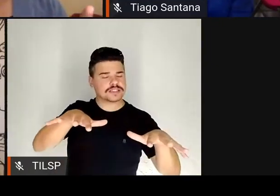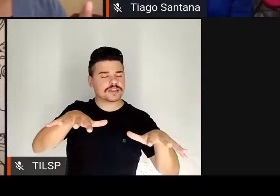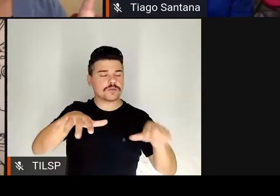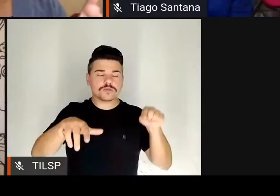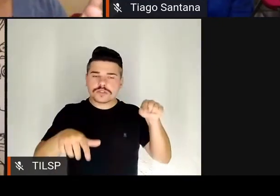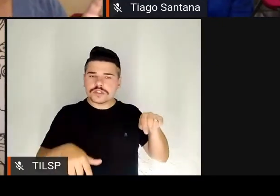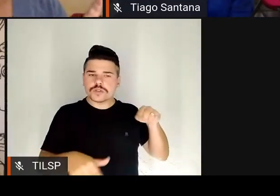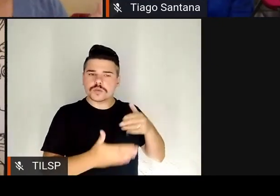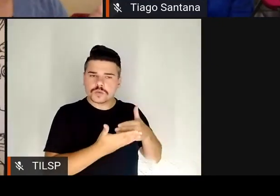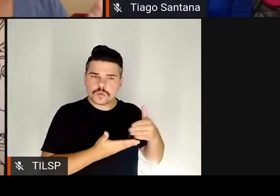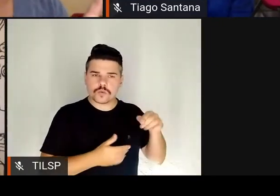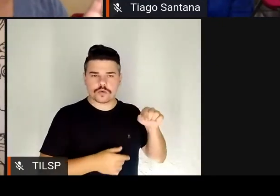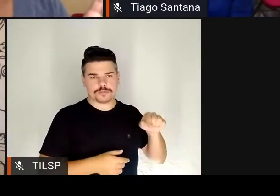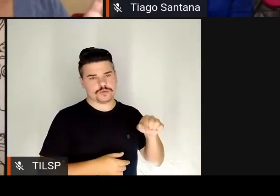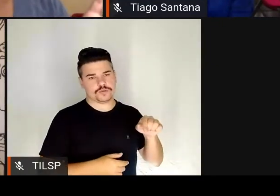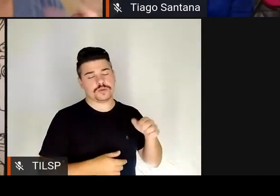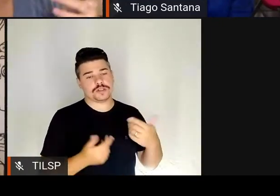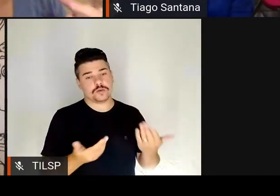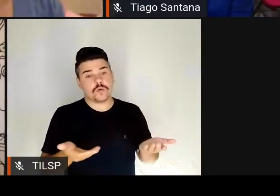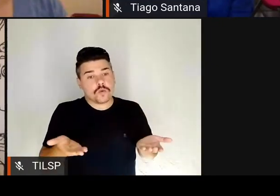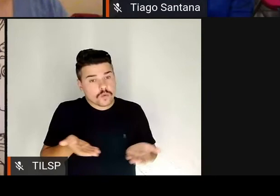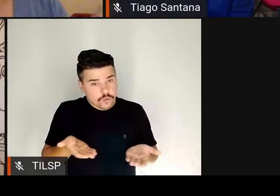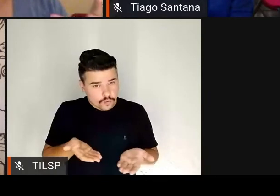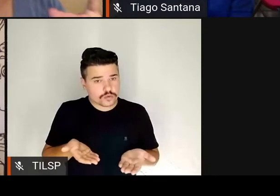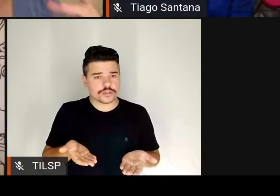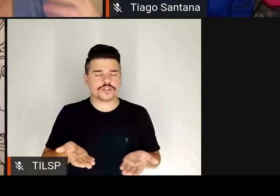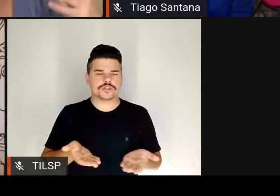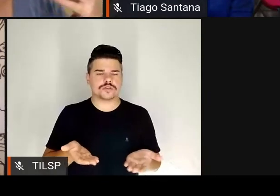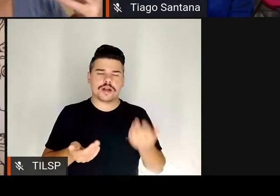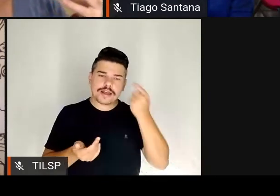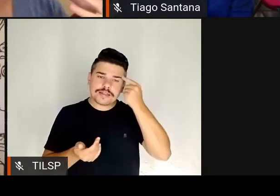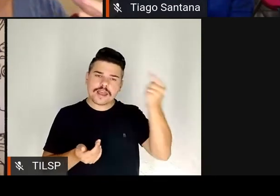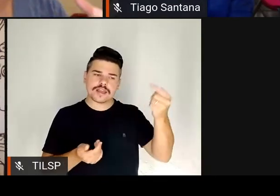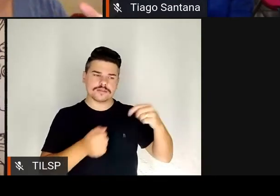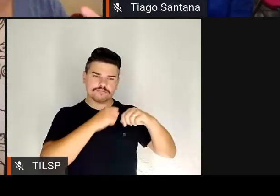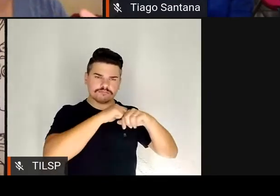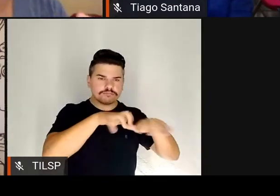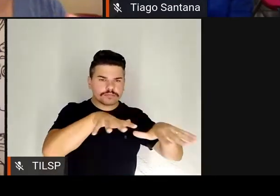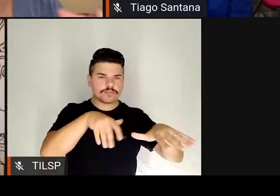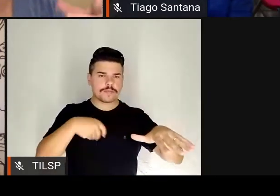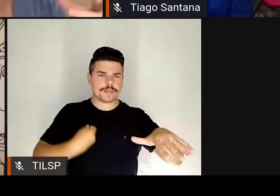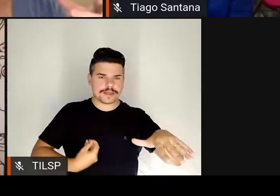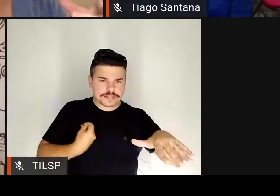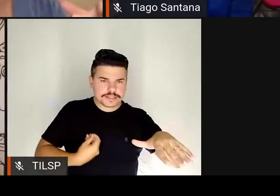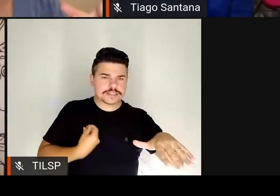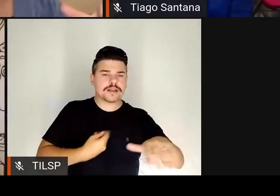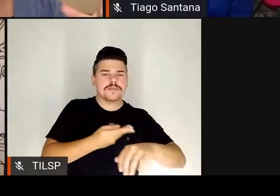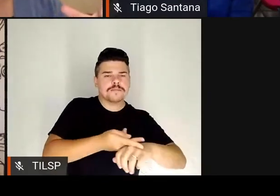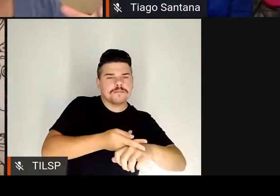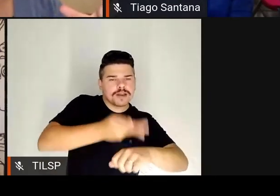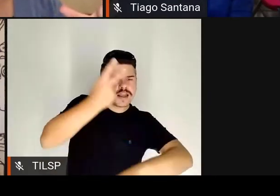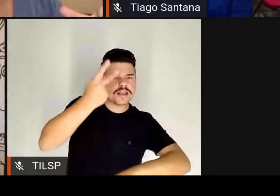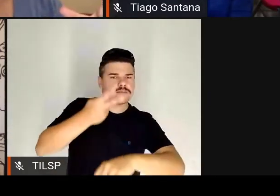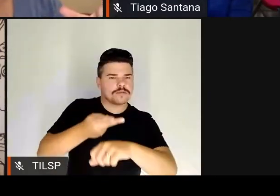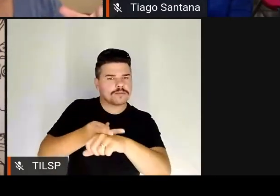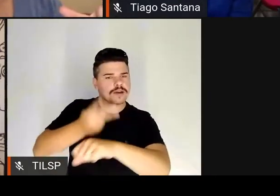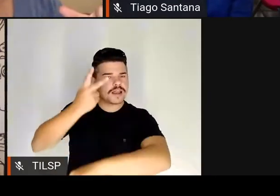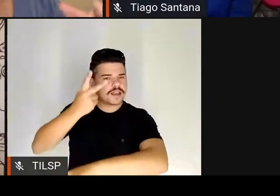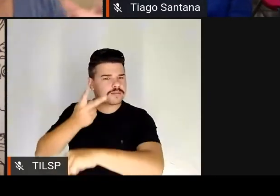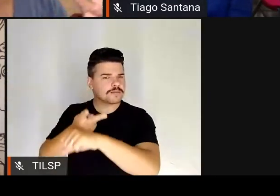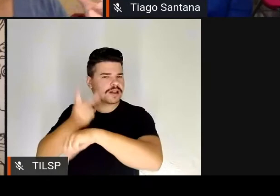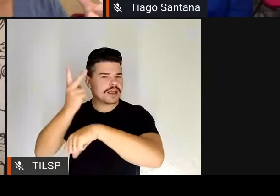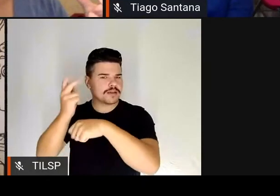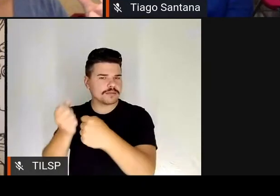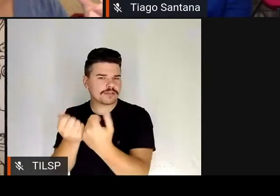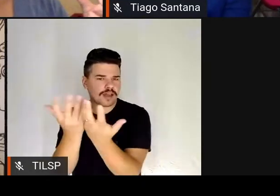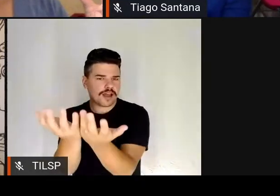e de polarização que isso foi se construindo. Então, hoje, a ideia de existir esses prêmios,